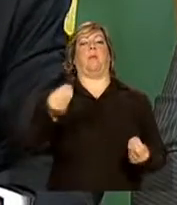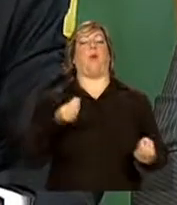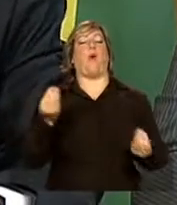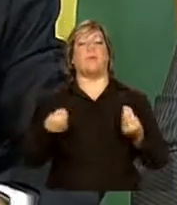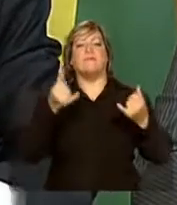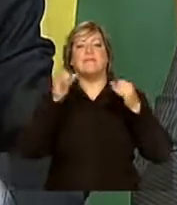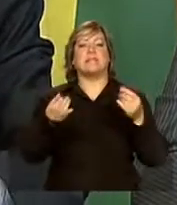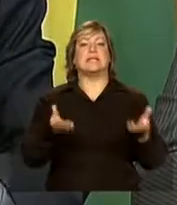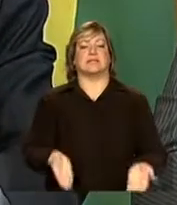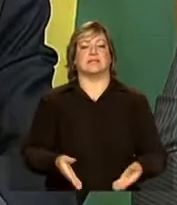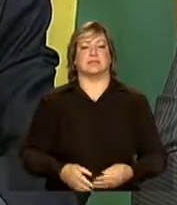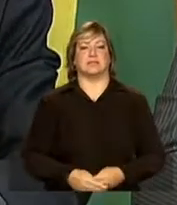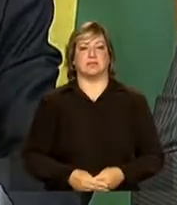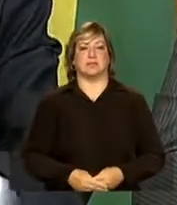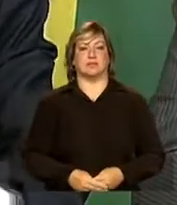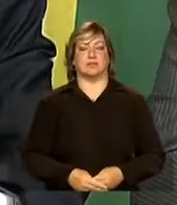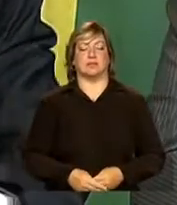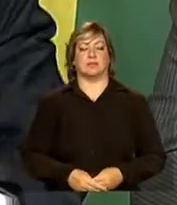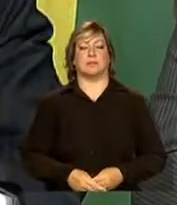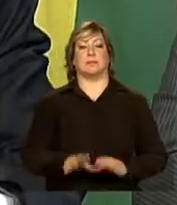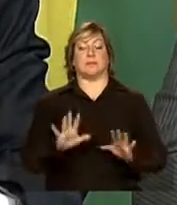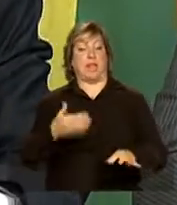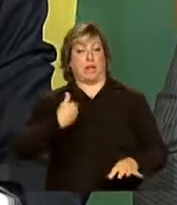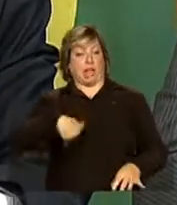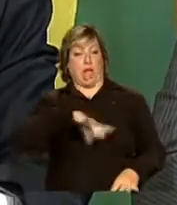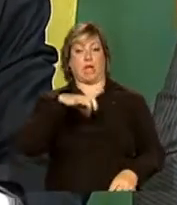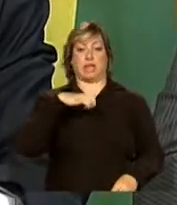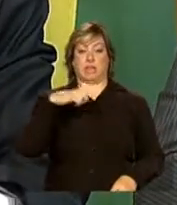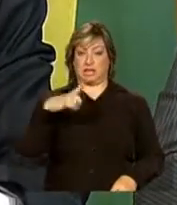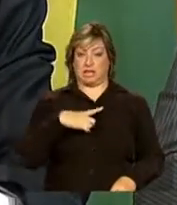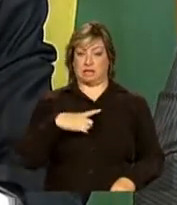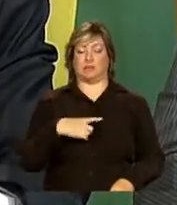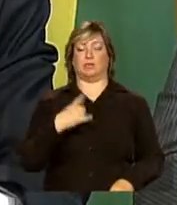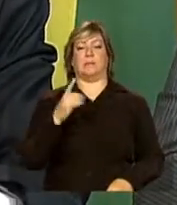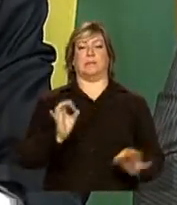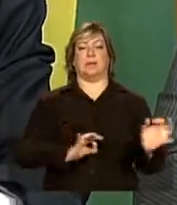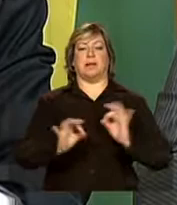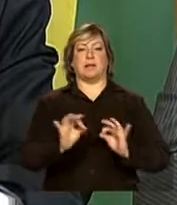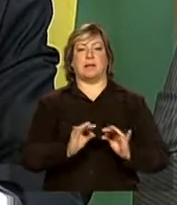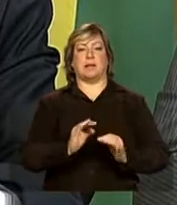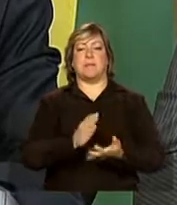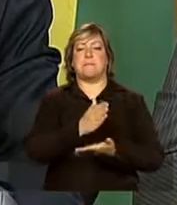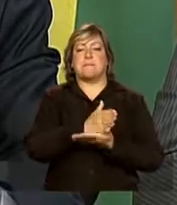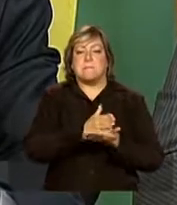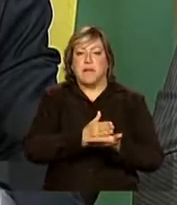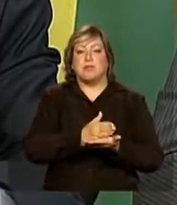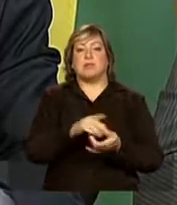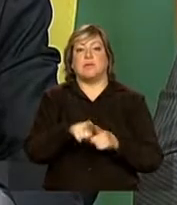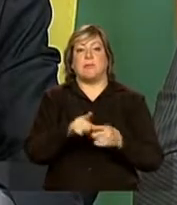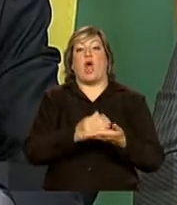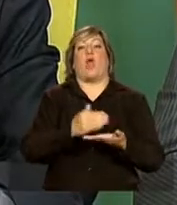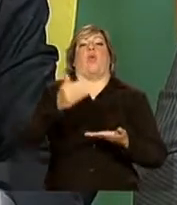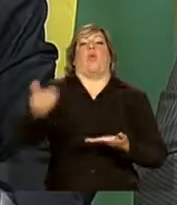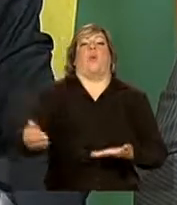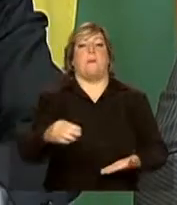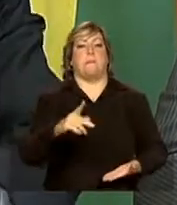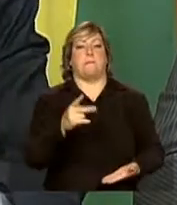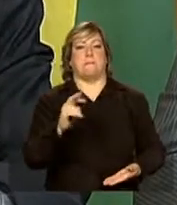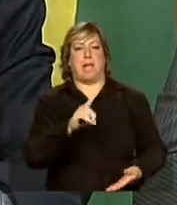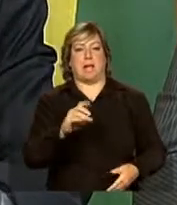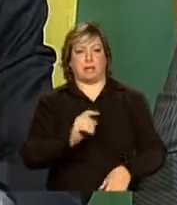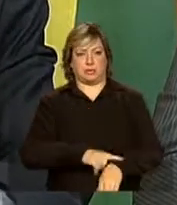Olha, nós temos um planejamento de médio e longo prazo para o setor elétrico brasileiro.